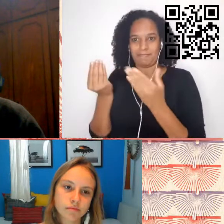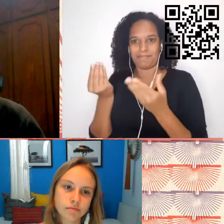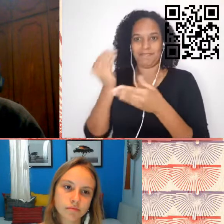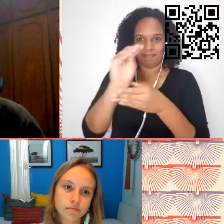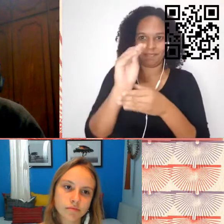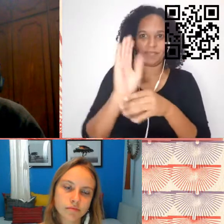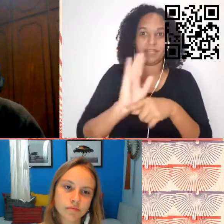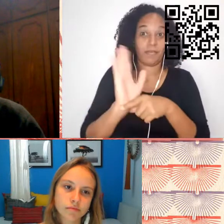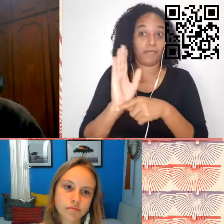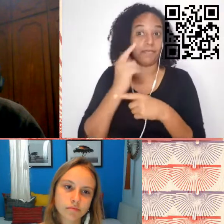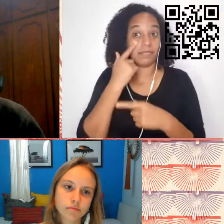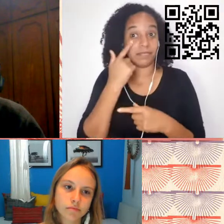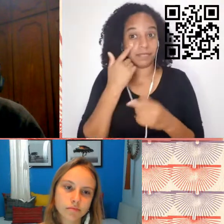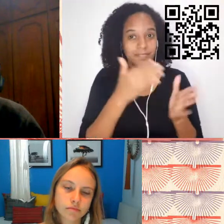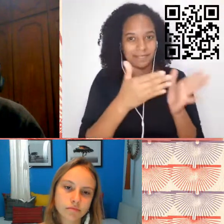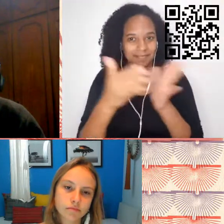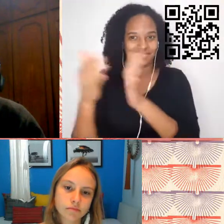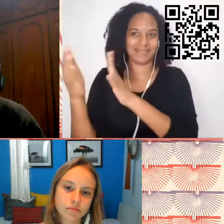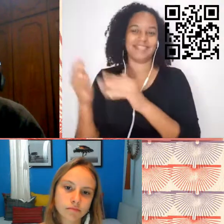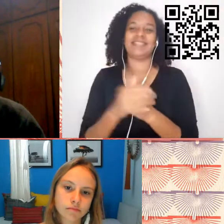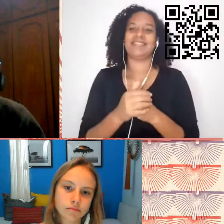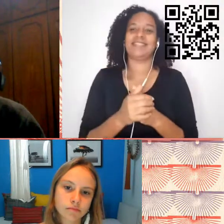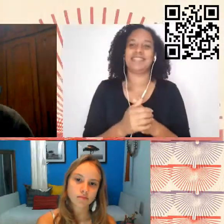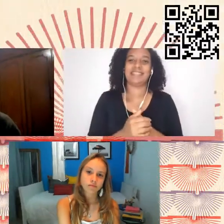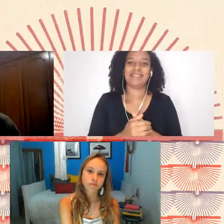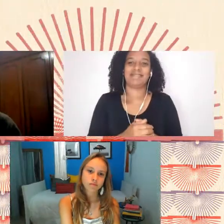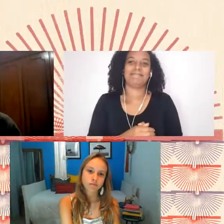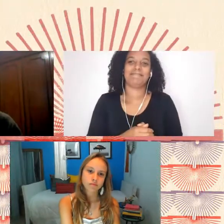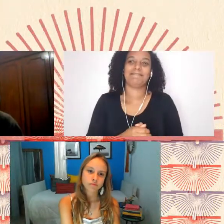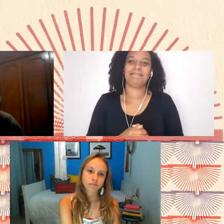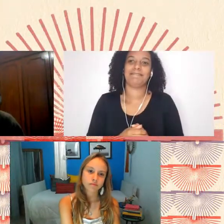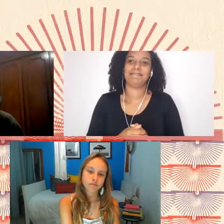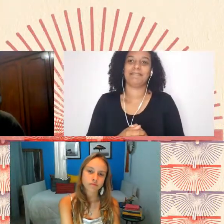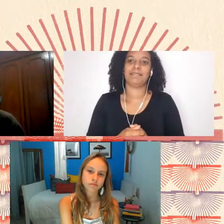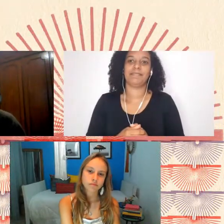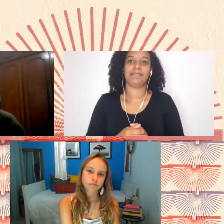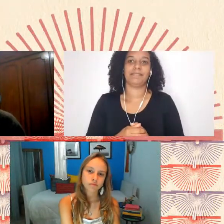a gente o vídeo e aproveitem.